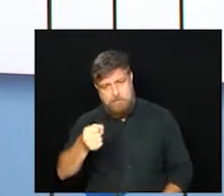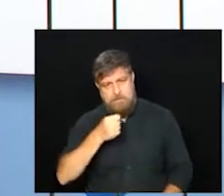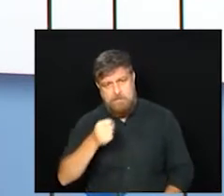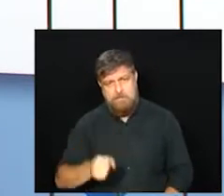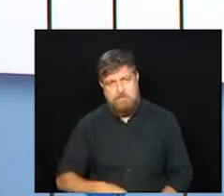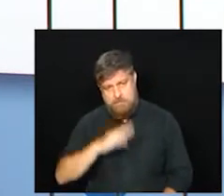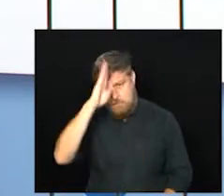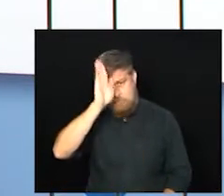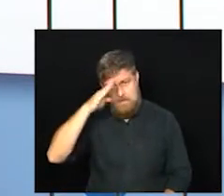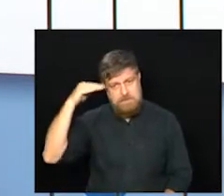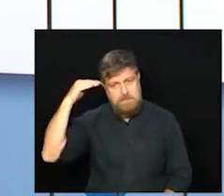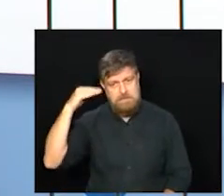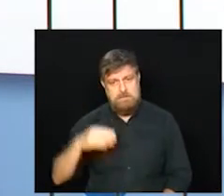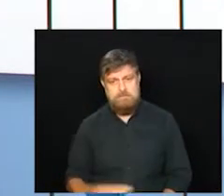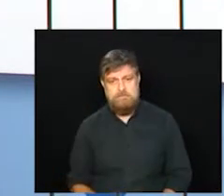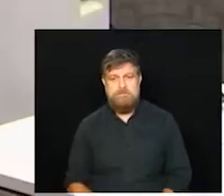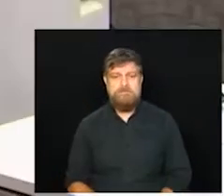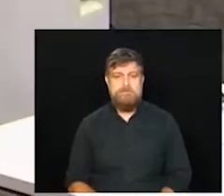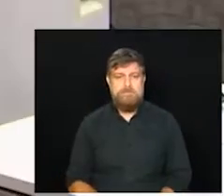Mariana Meira.